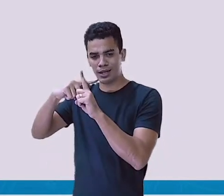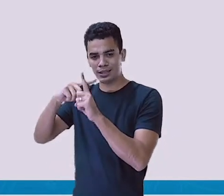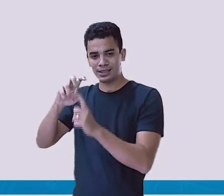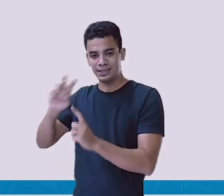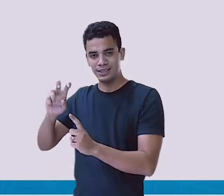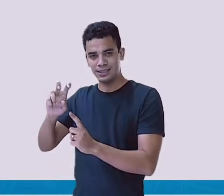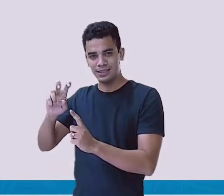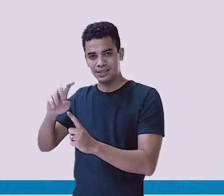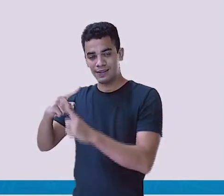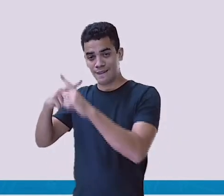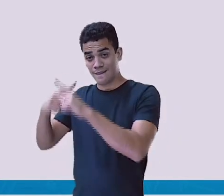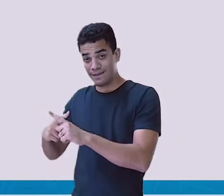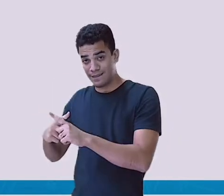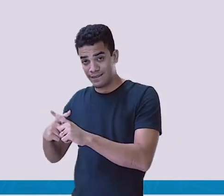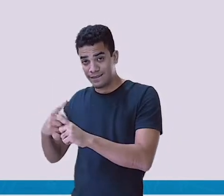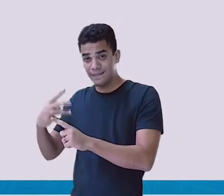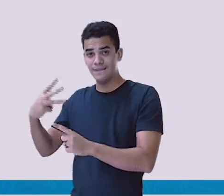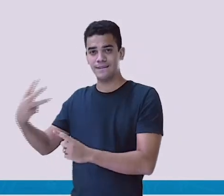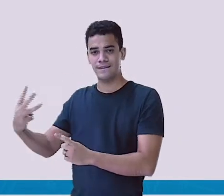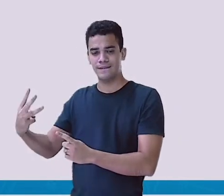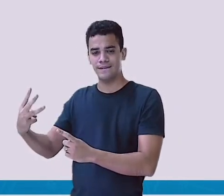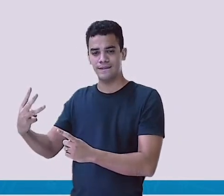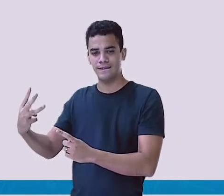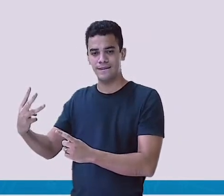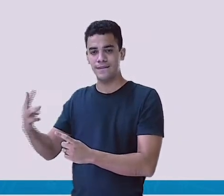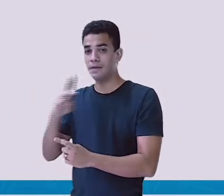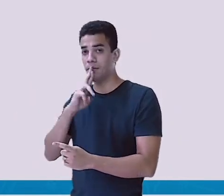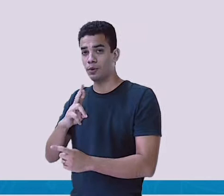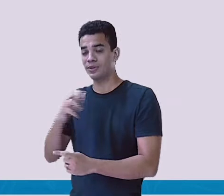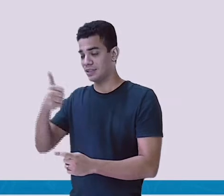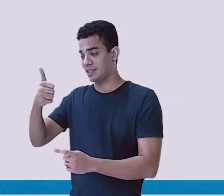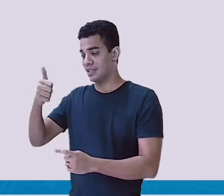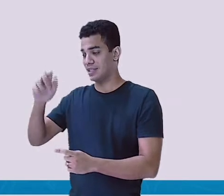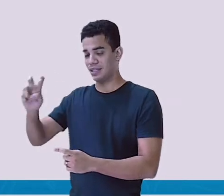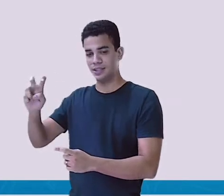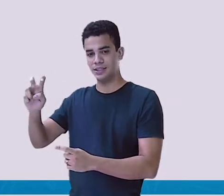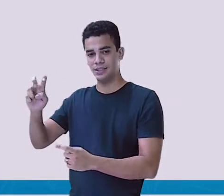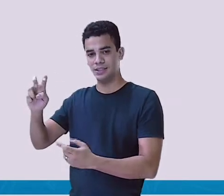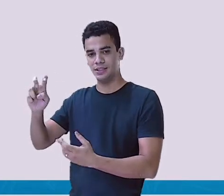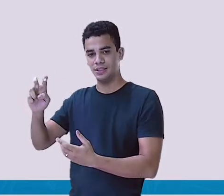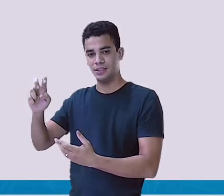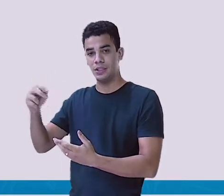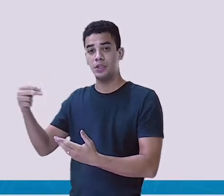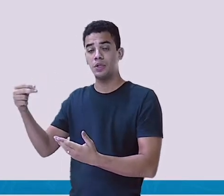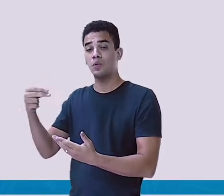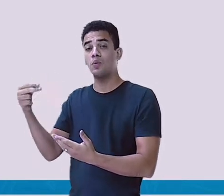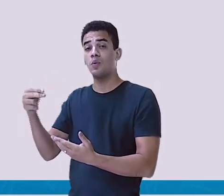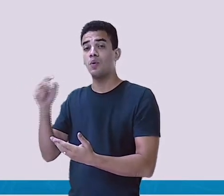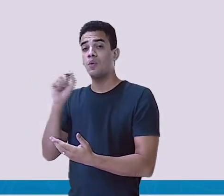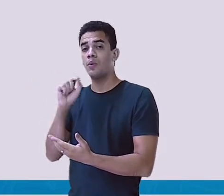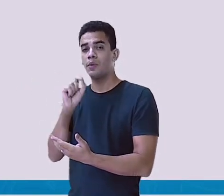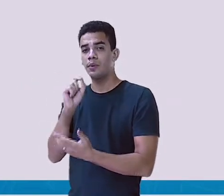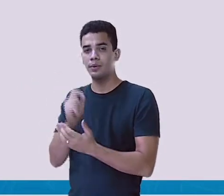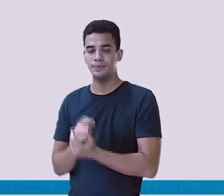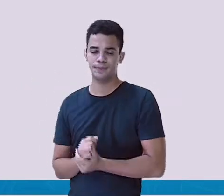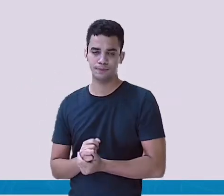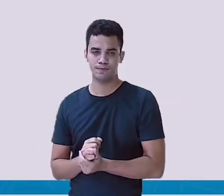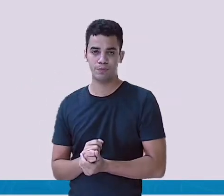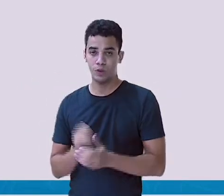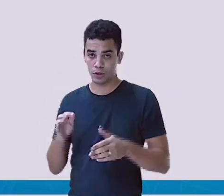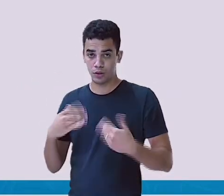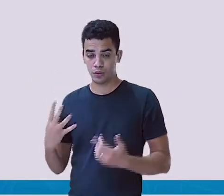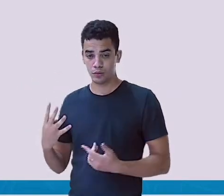vezes 3. 5 vezes 3, 15. 4 vezes 4, 16. Então, eu